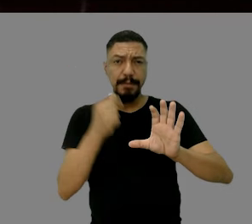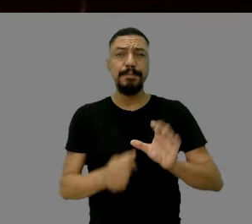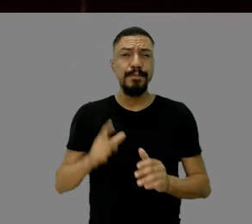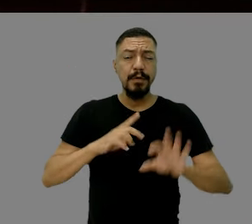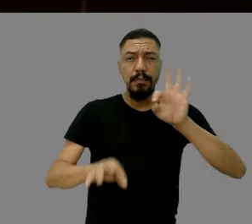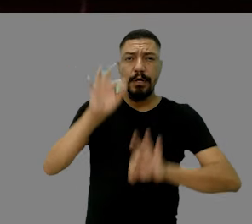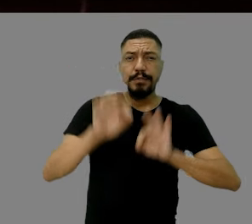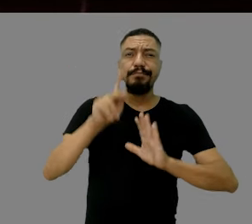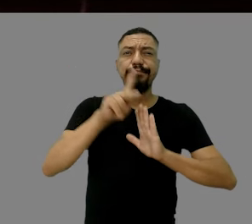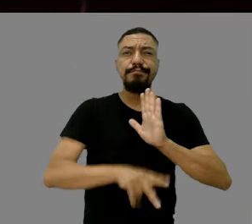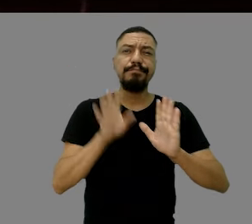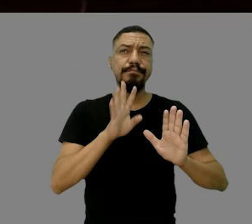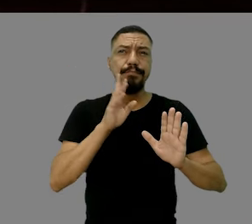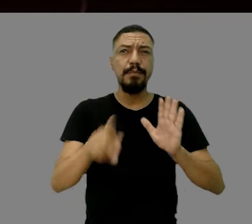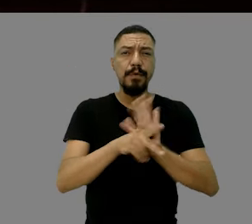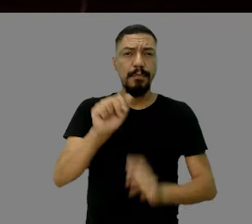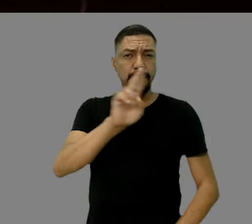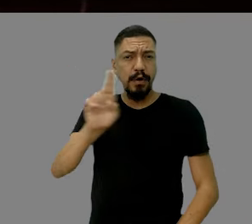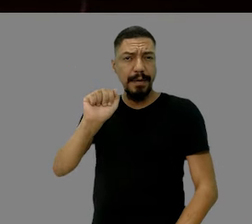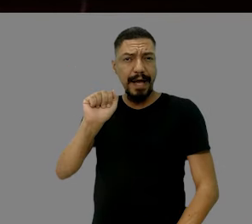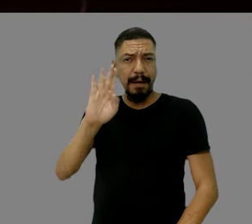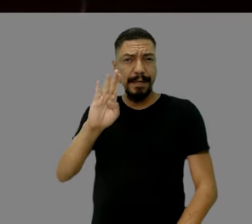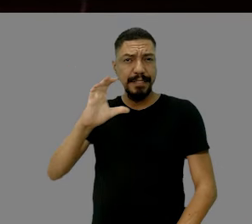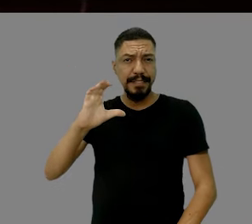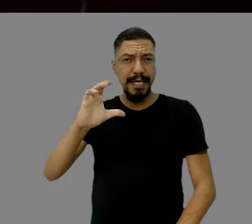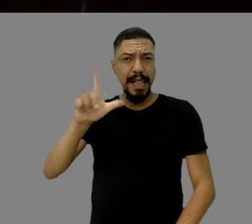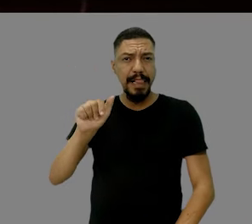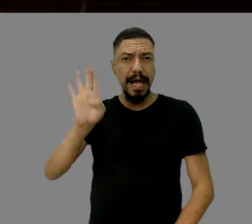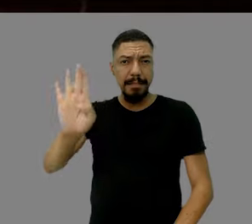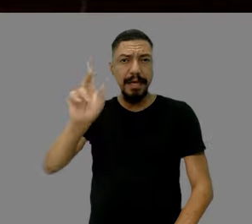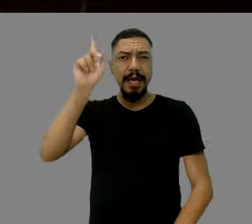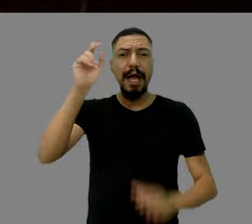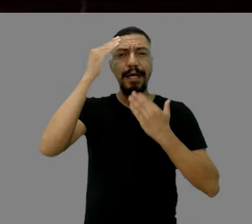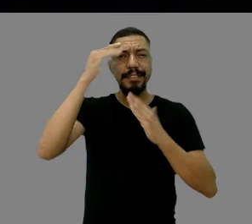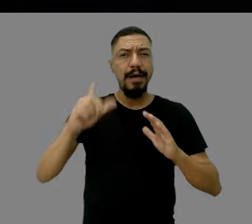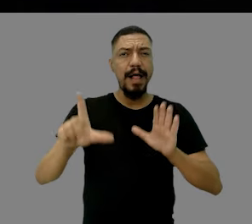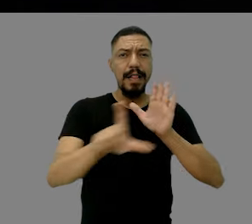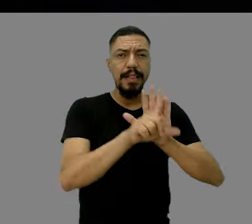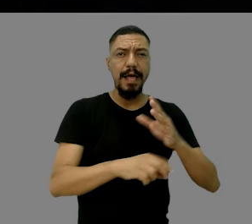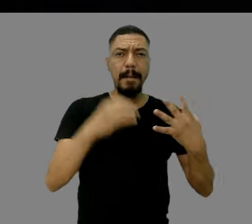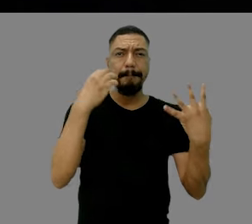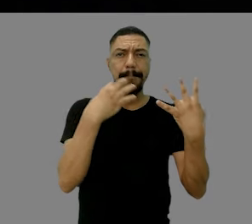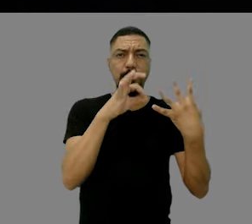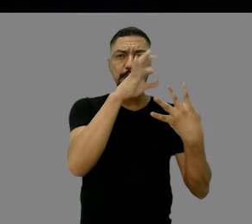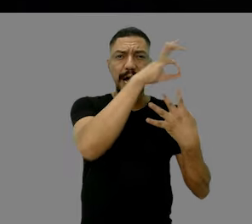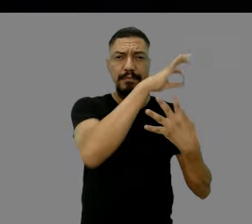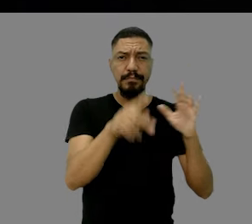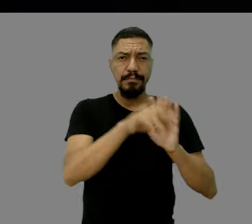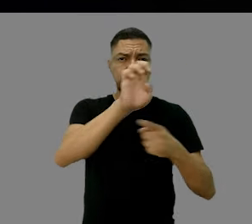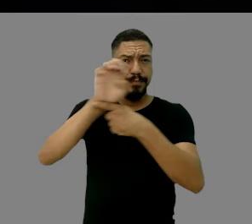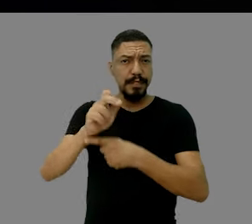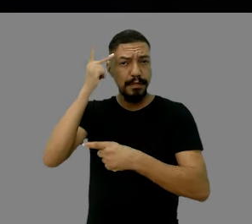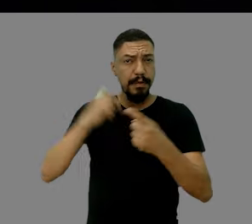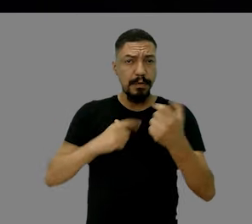ABC Lab, ele acontece graças à Lei Paulo Gustavo, do Estado de São Paulo, né, conta com o patrocínio da Secretaria